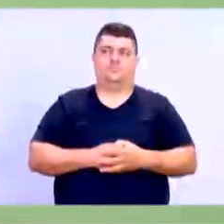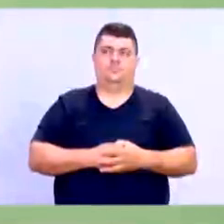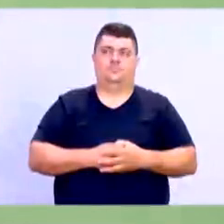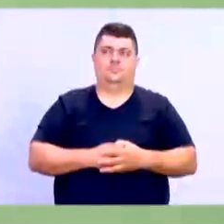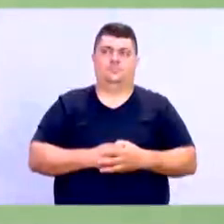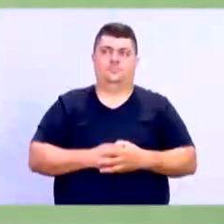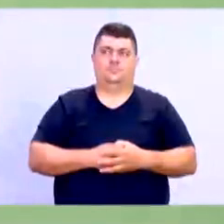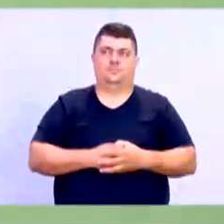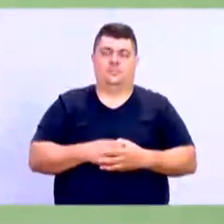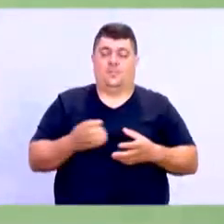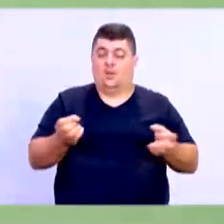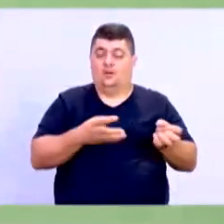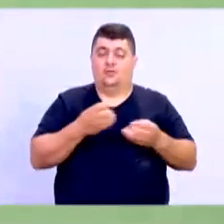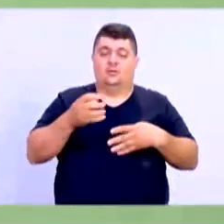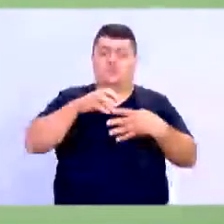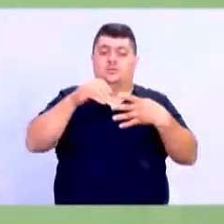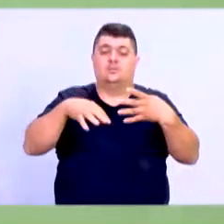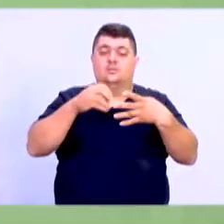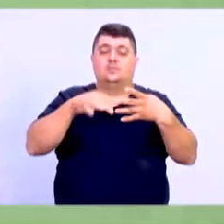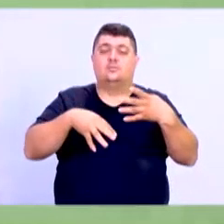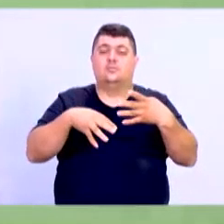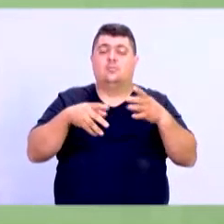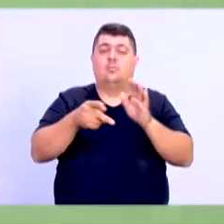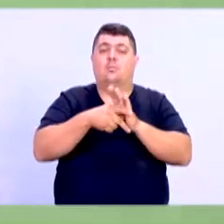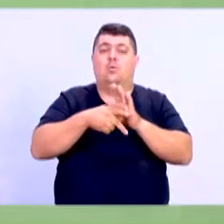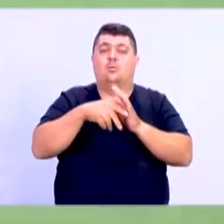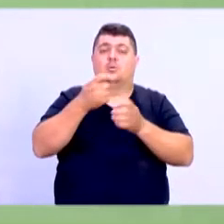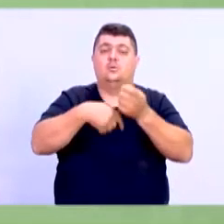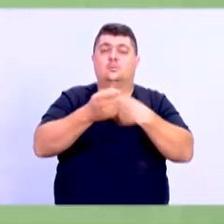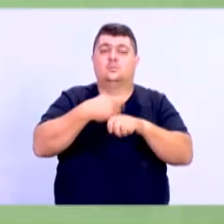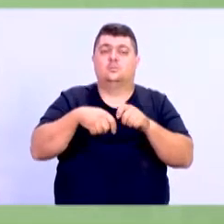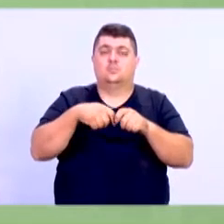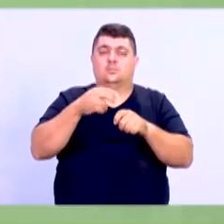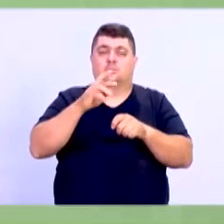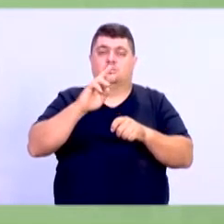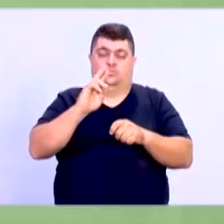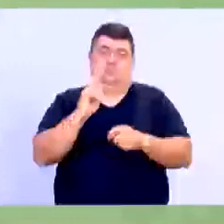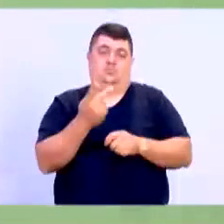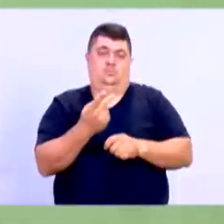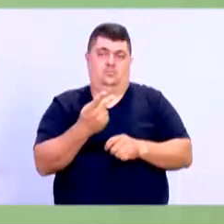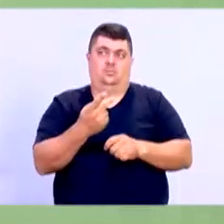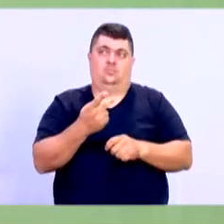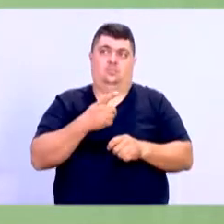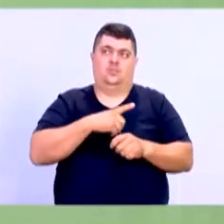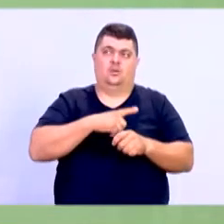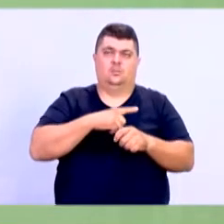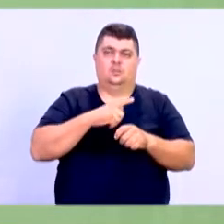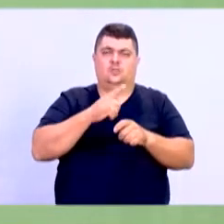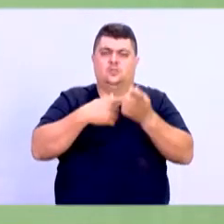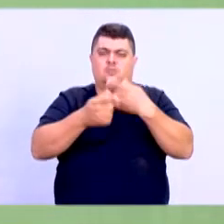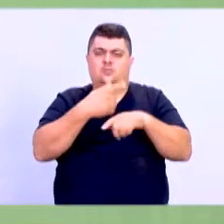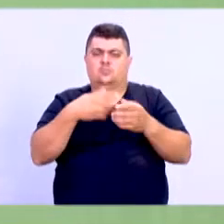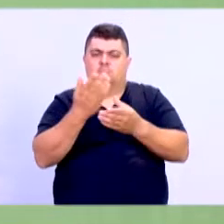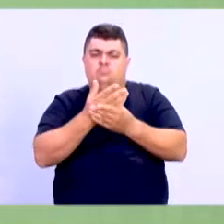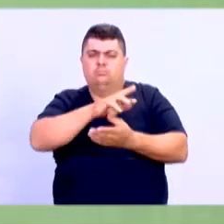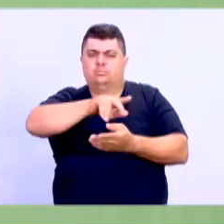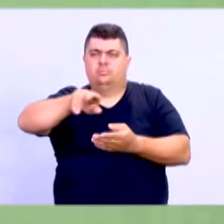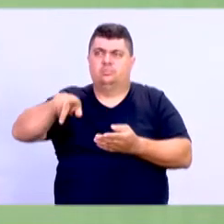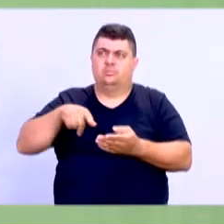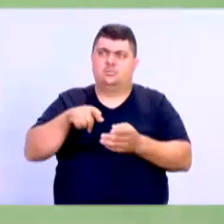Bem, as novas características da administração de recursos humanos: gerenciamento de